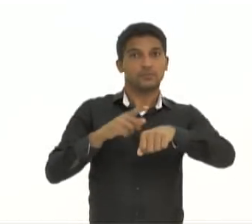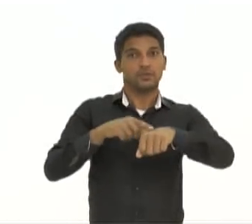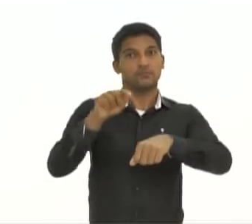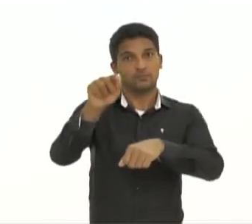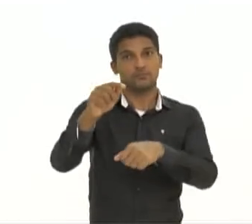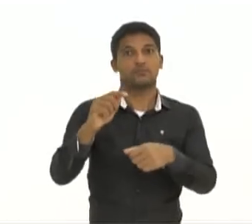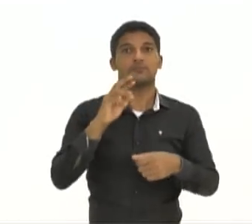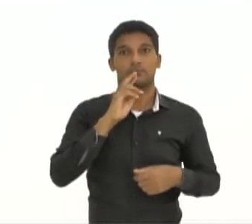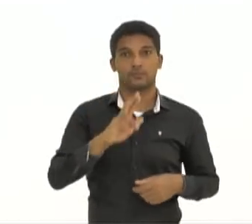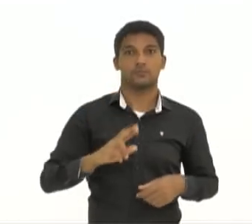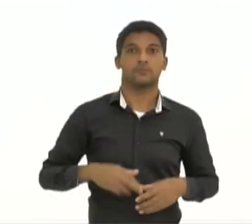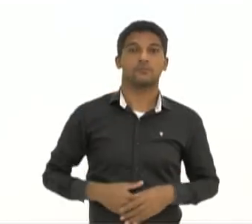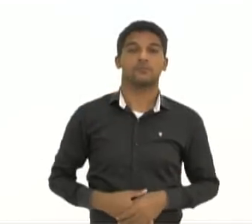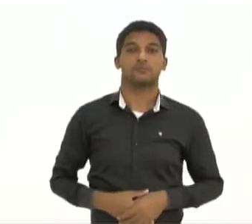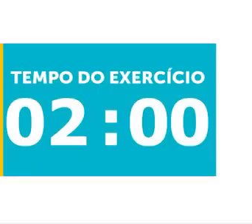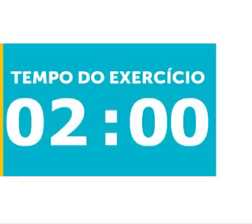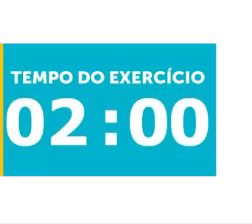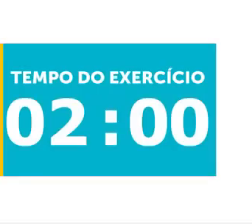para a nossa primeira questão.